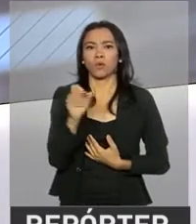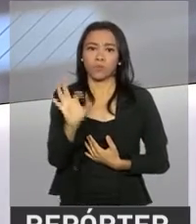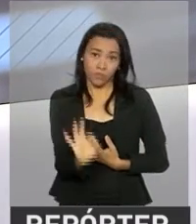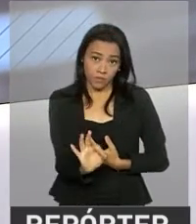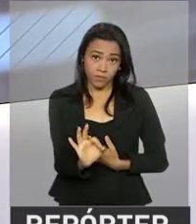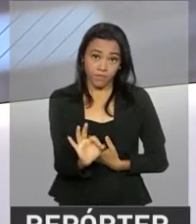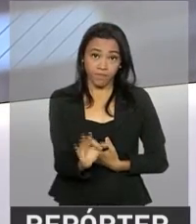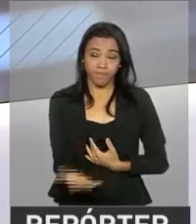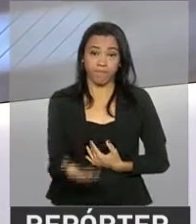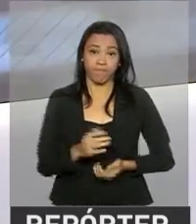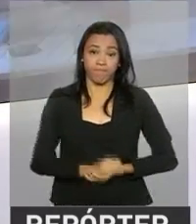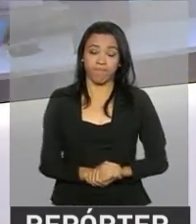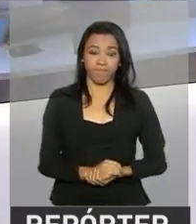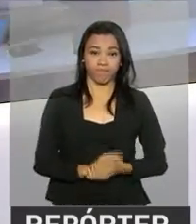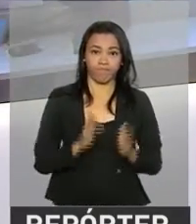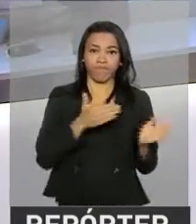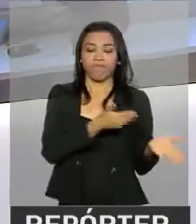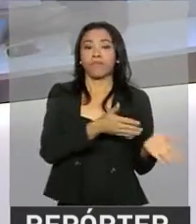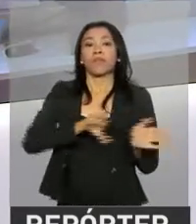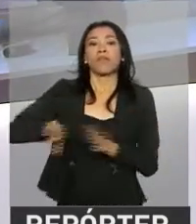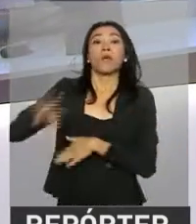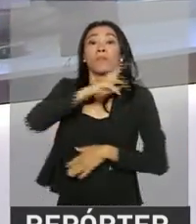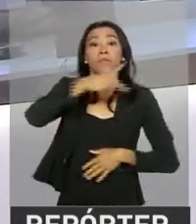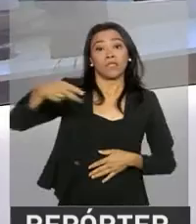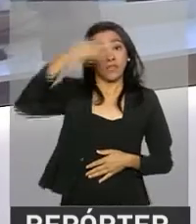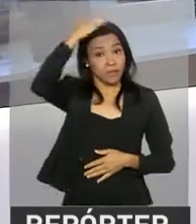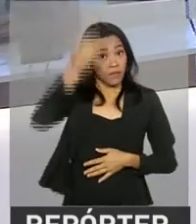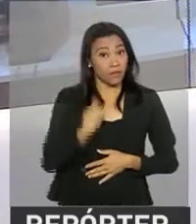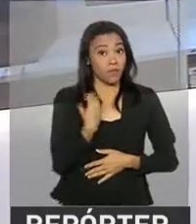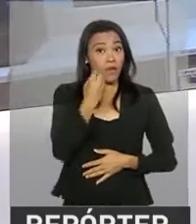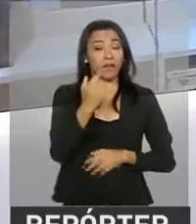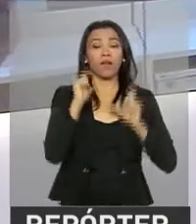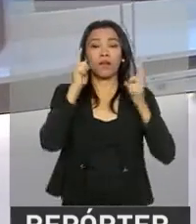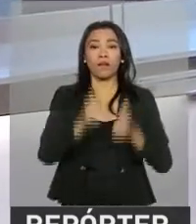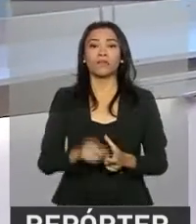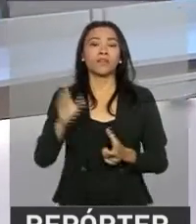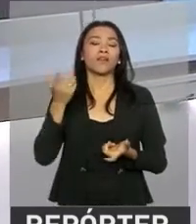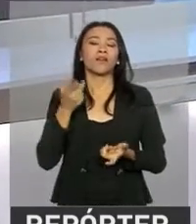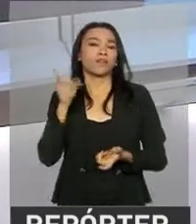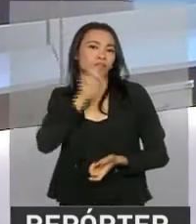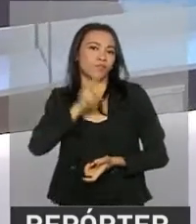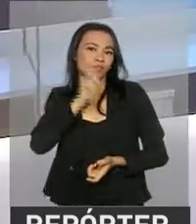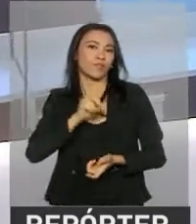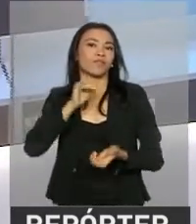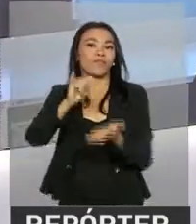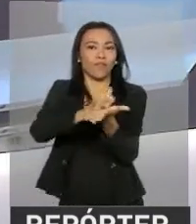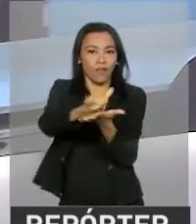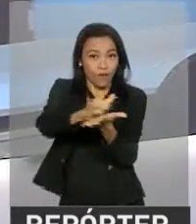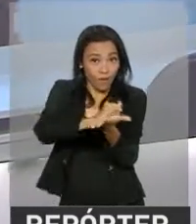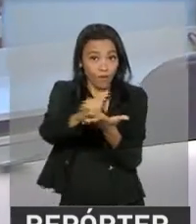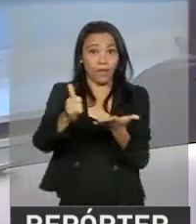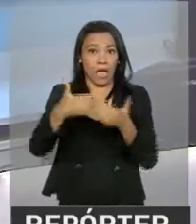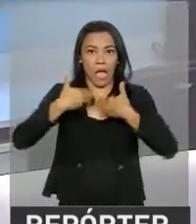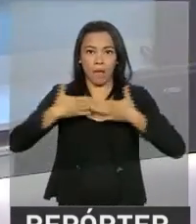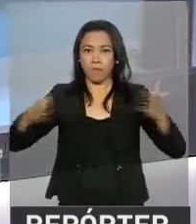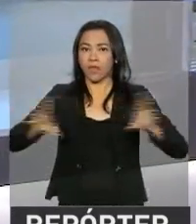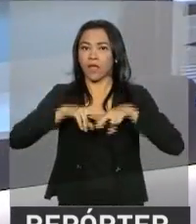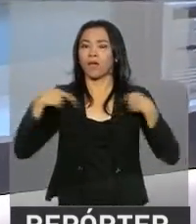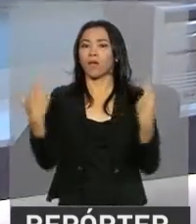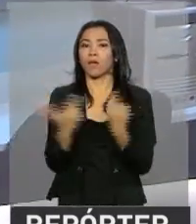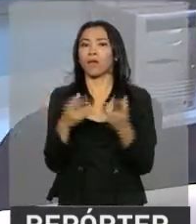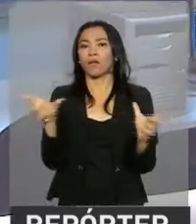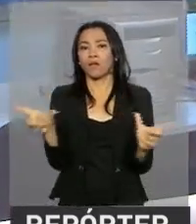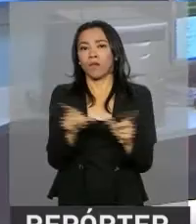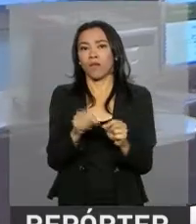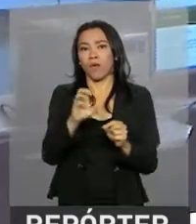4,8 por cento o presidente Michel Temer viaja para Nova York neste fim de semana além de abrir a assembleia geral das Nações